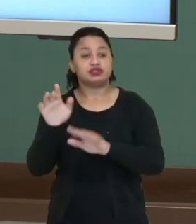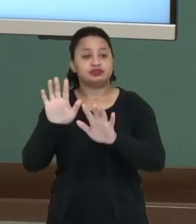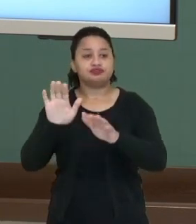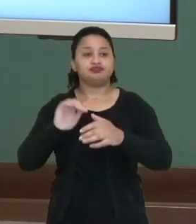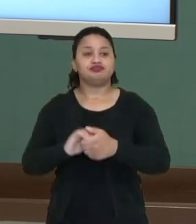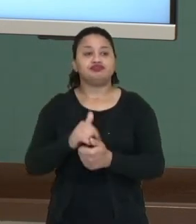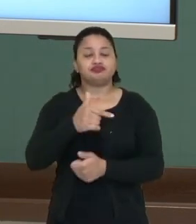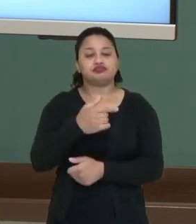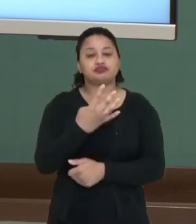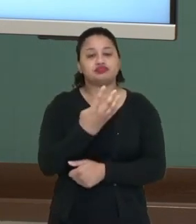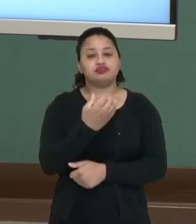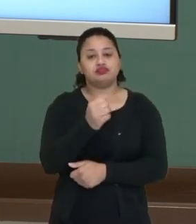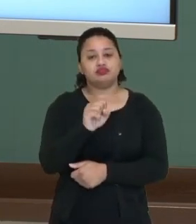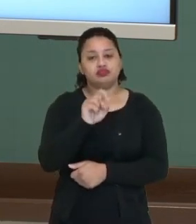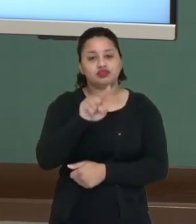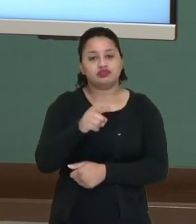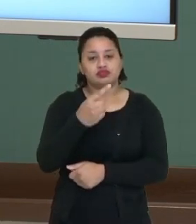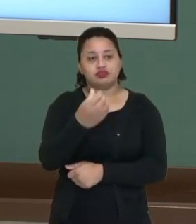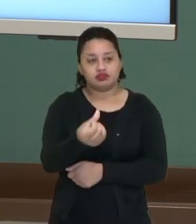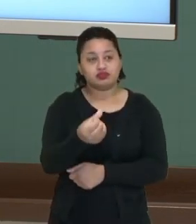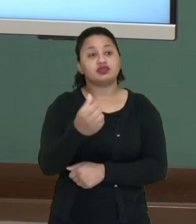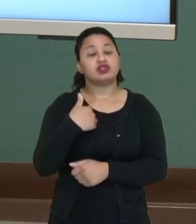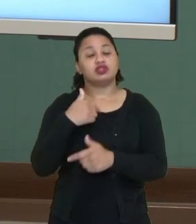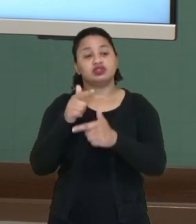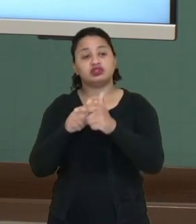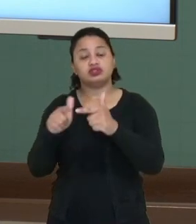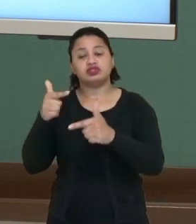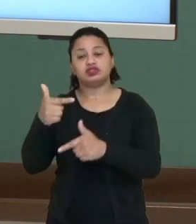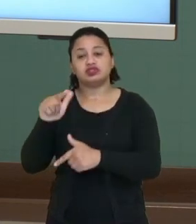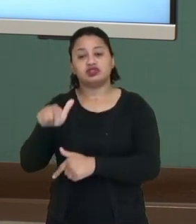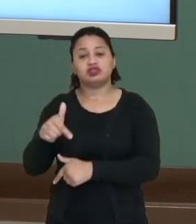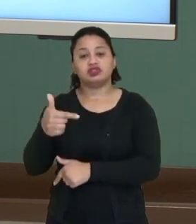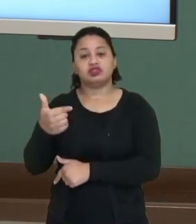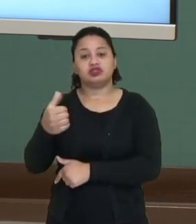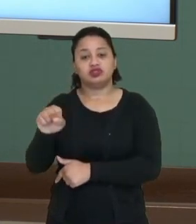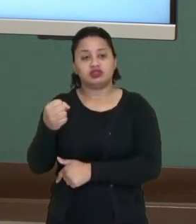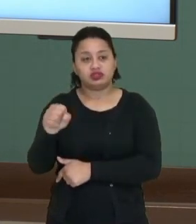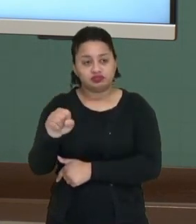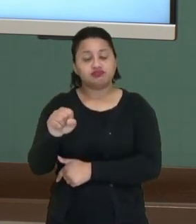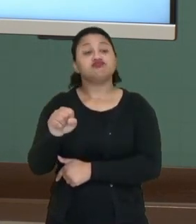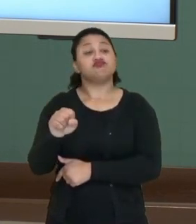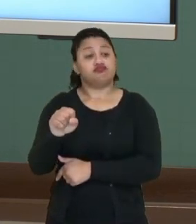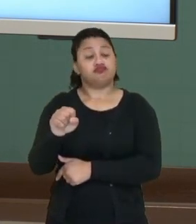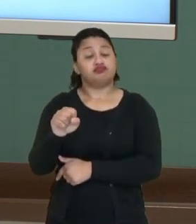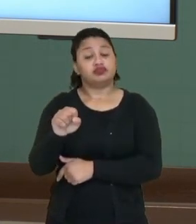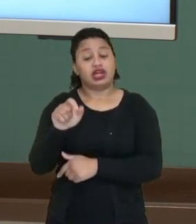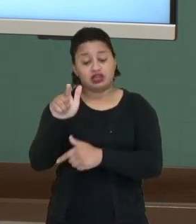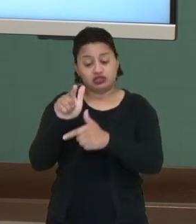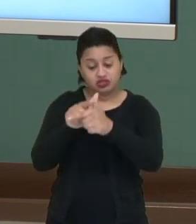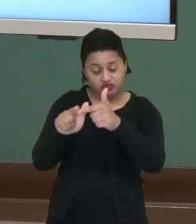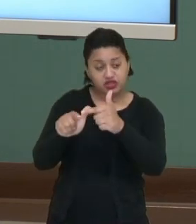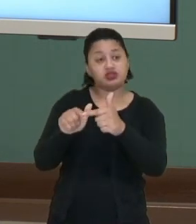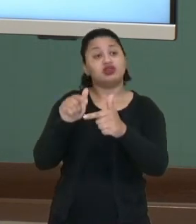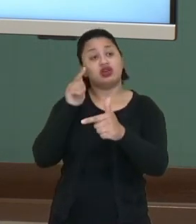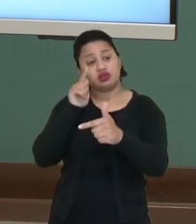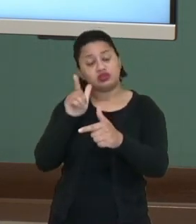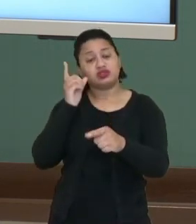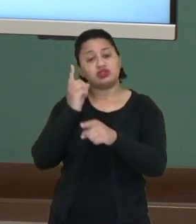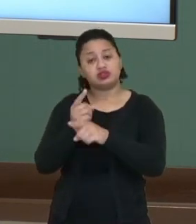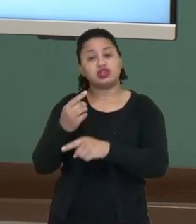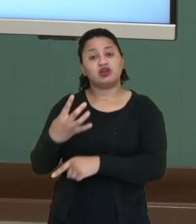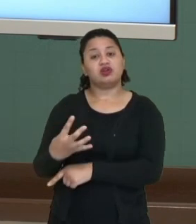248,16 divididos por 5,28 vai dar para você um total de 47, que no nosso exercício significa a quantidade